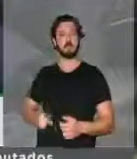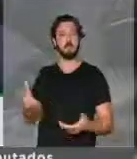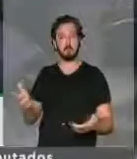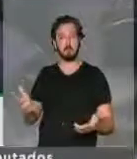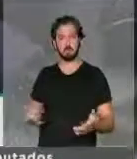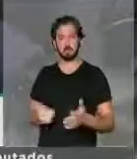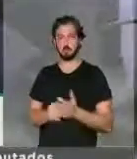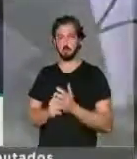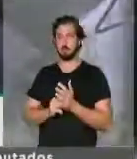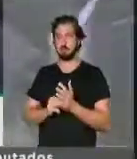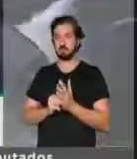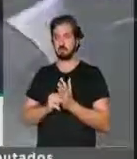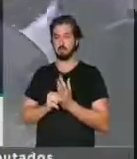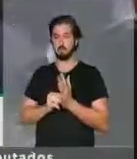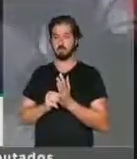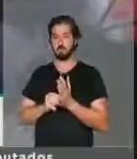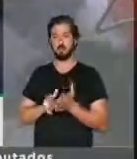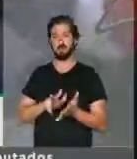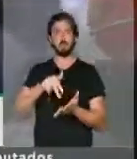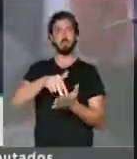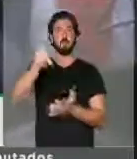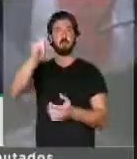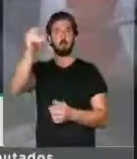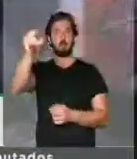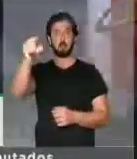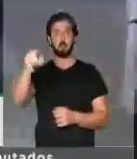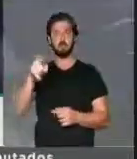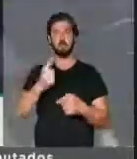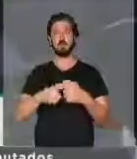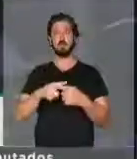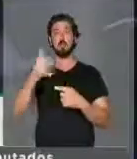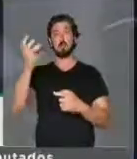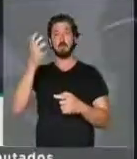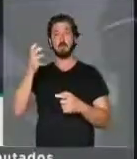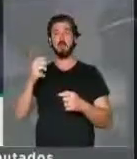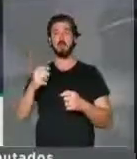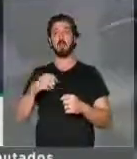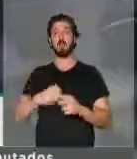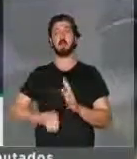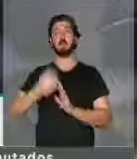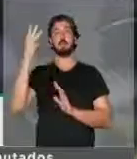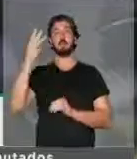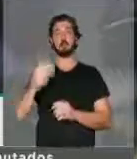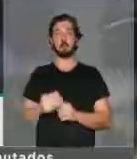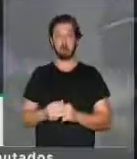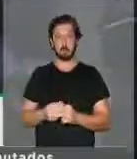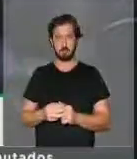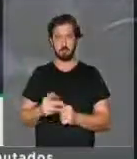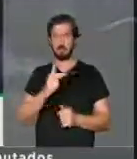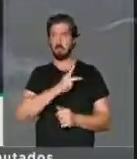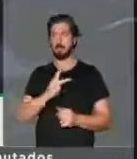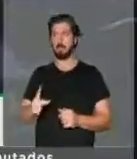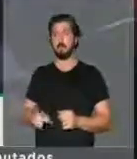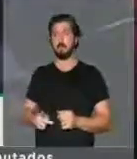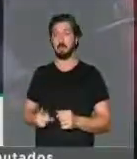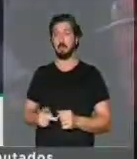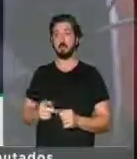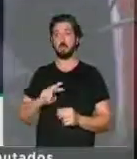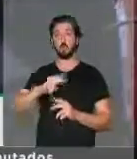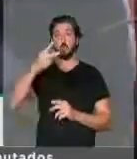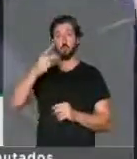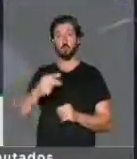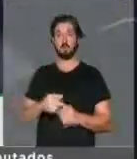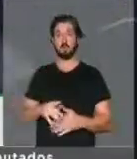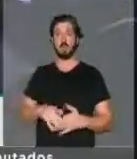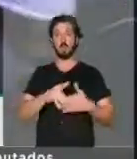E não levante essa cadeira, presidente Fábio Ramalho, porque senão ele vai querer ter a tripla função. Porque ele já estava com dupla